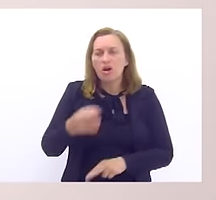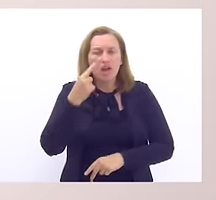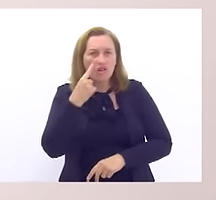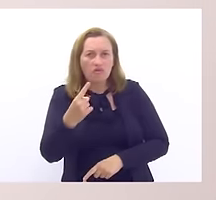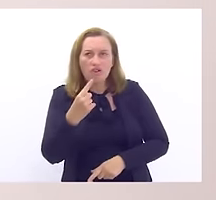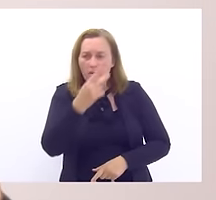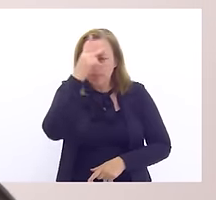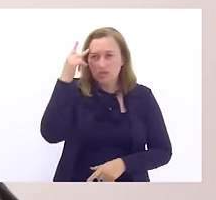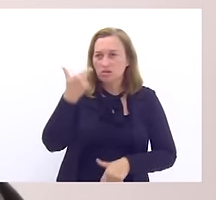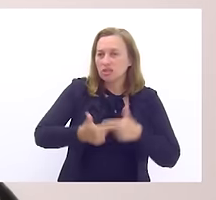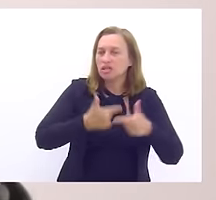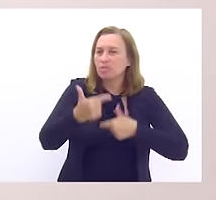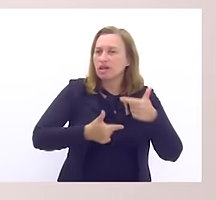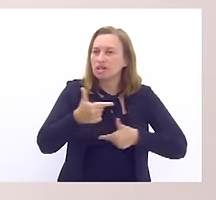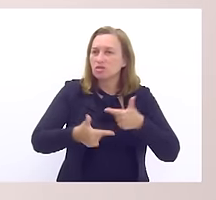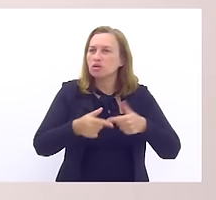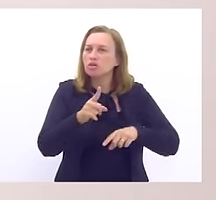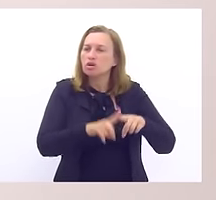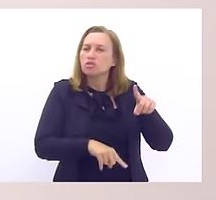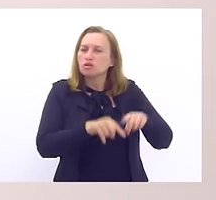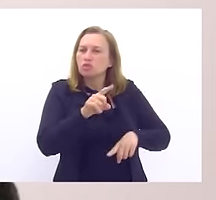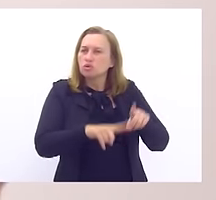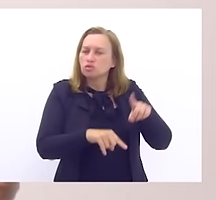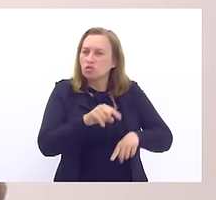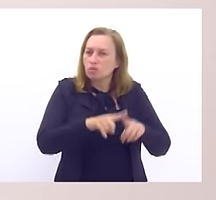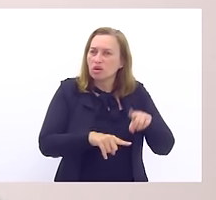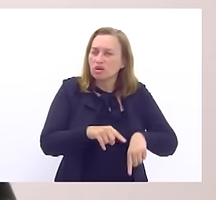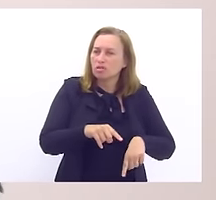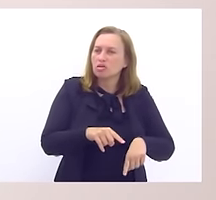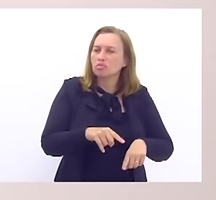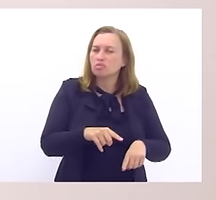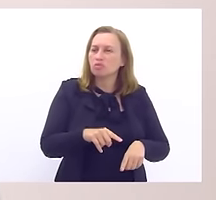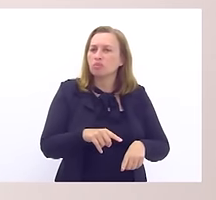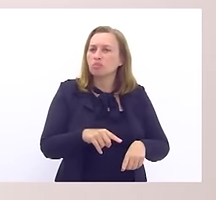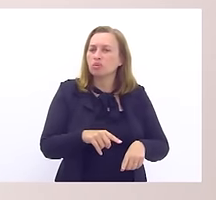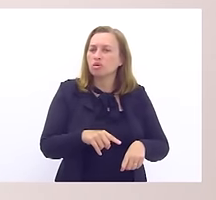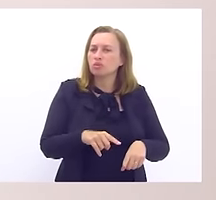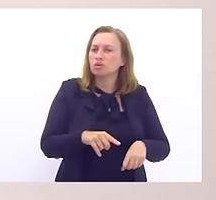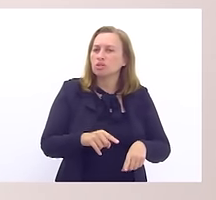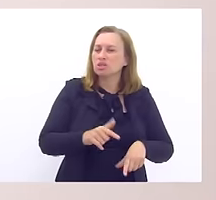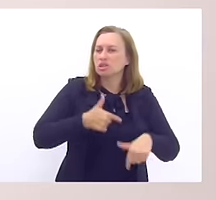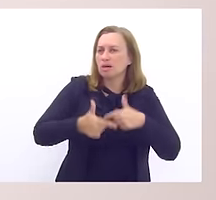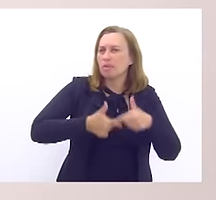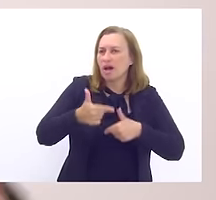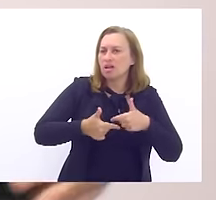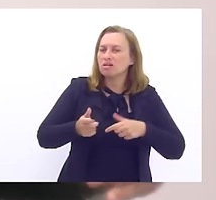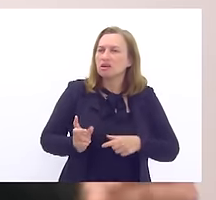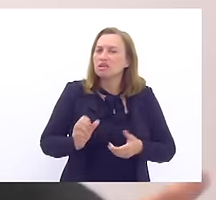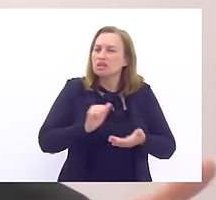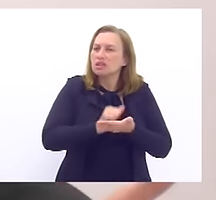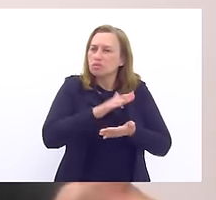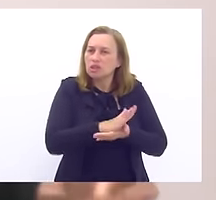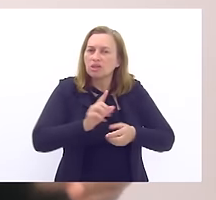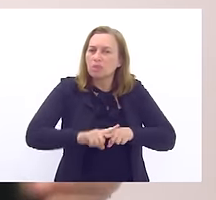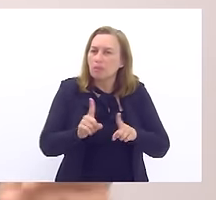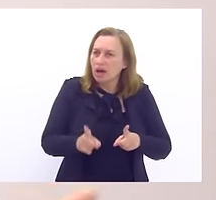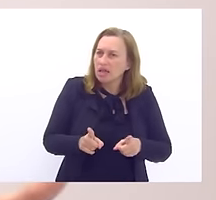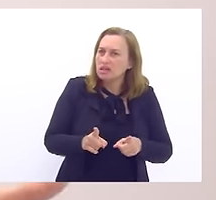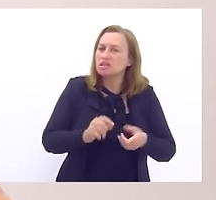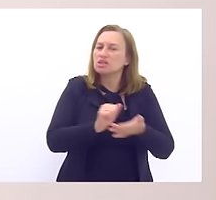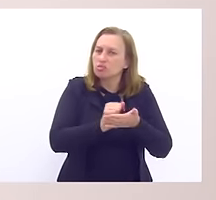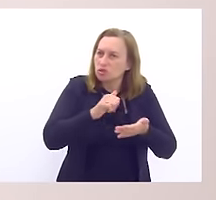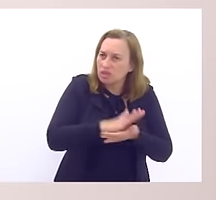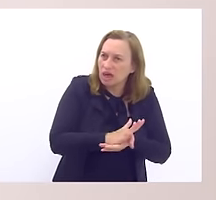ver um trabalhador ali que tá com seu instrumento de trabalho vai ser multado ninguém tá querendo que se passa a mão na cabeça não mas que seja multado que seja